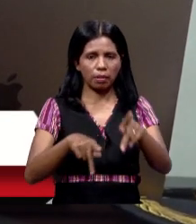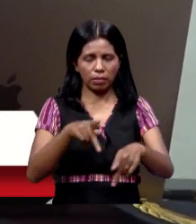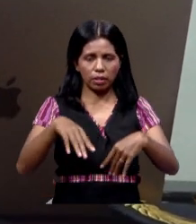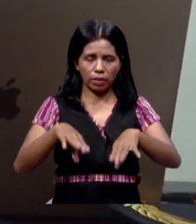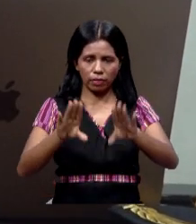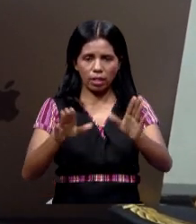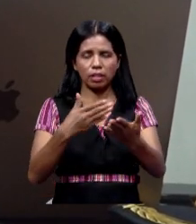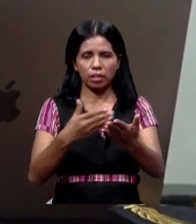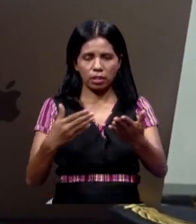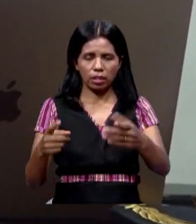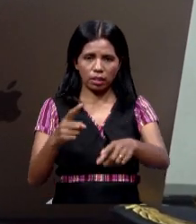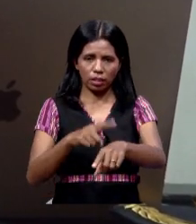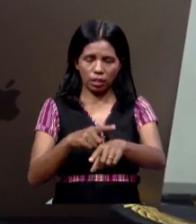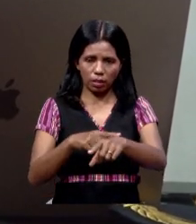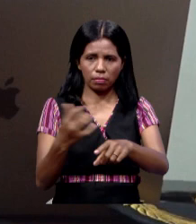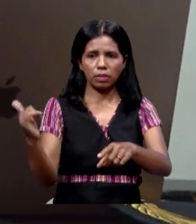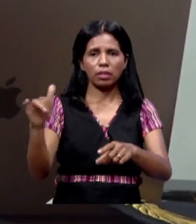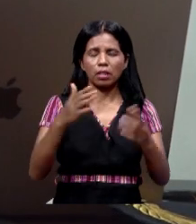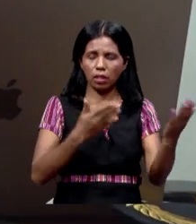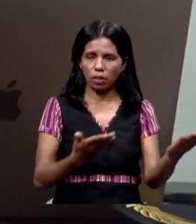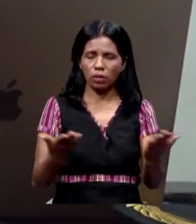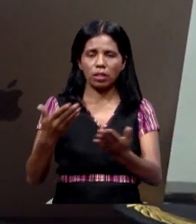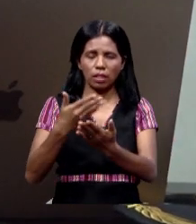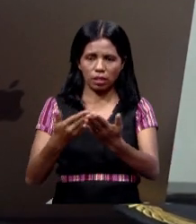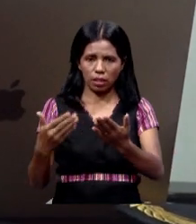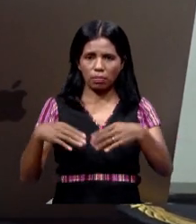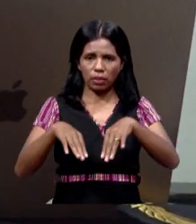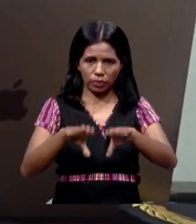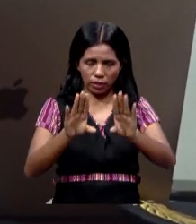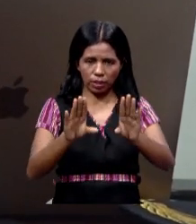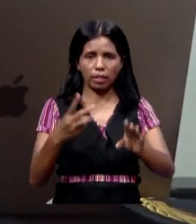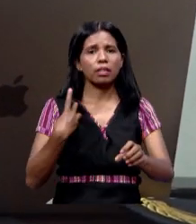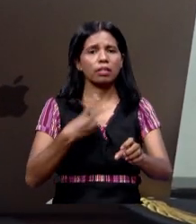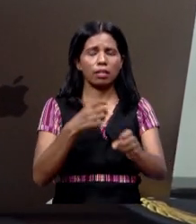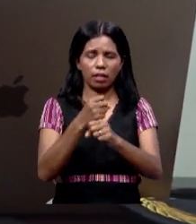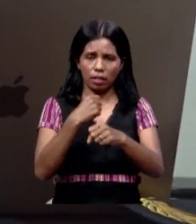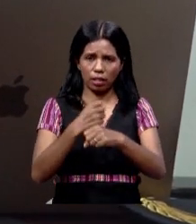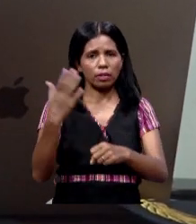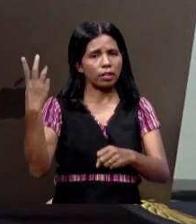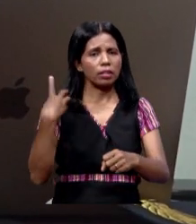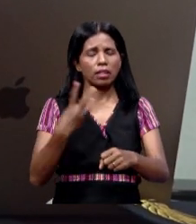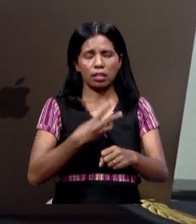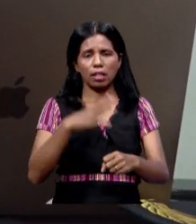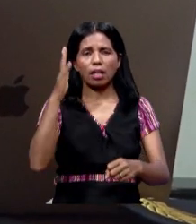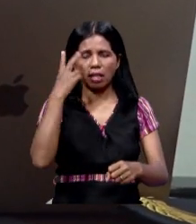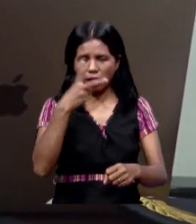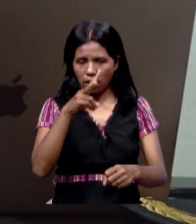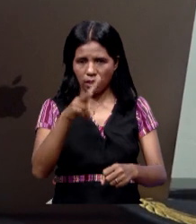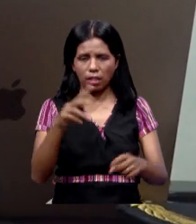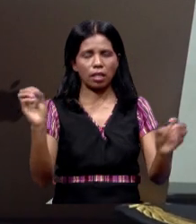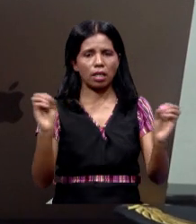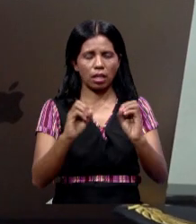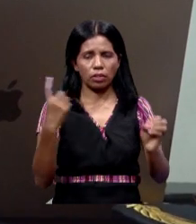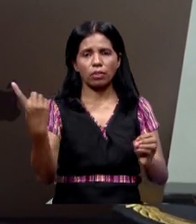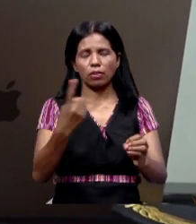ia horas nebe ser louris asan bafan. Ne ita halo ela. Ia nebane ita consegue deteta la hoje de sira